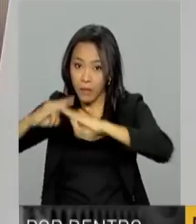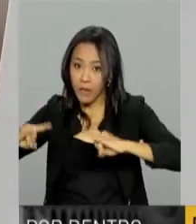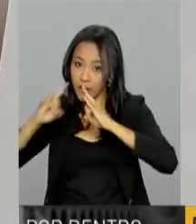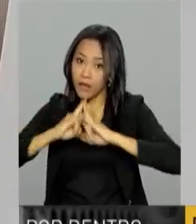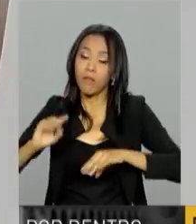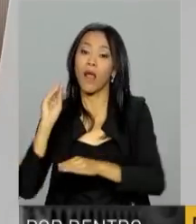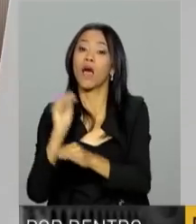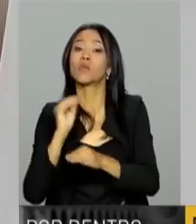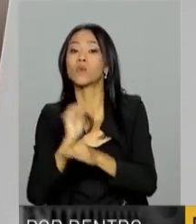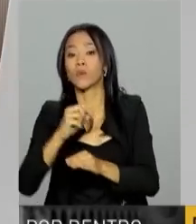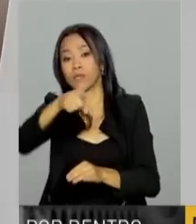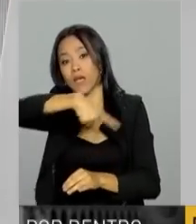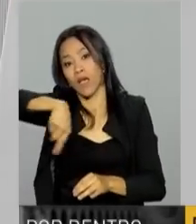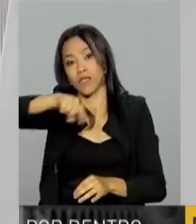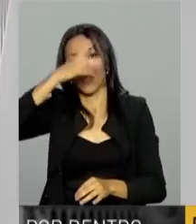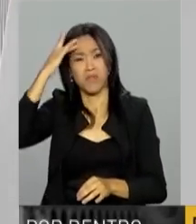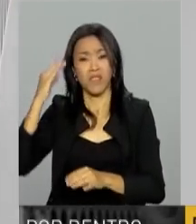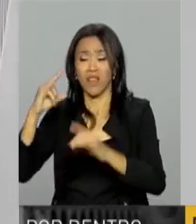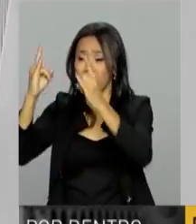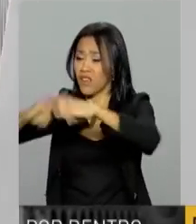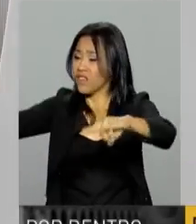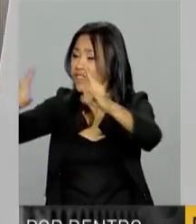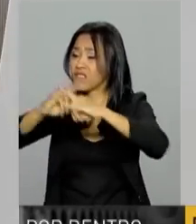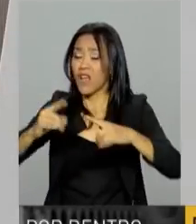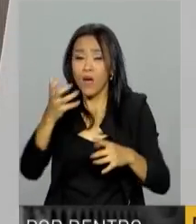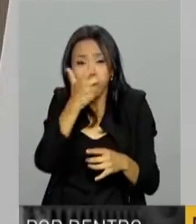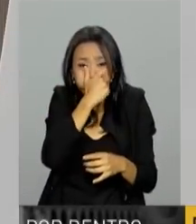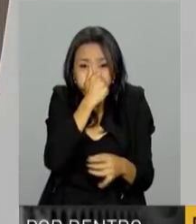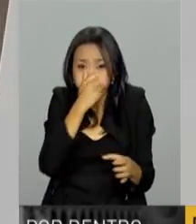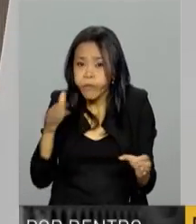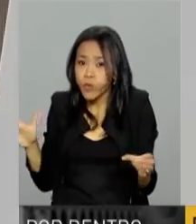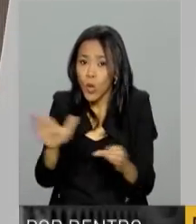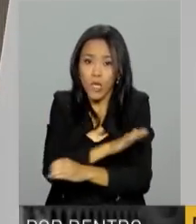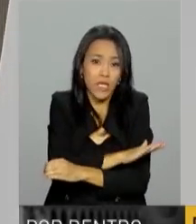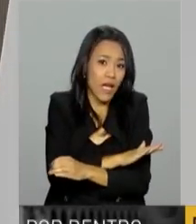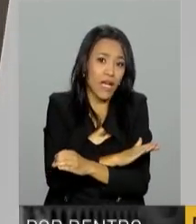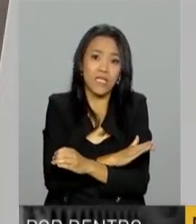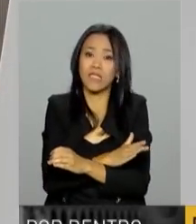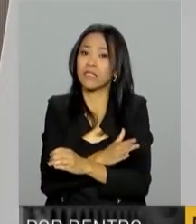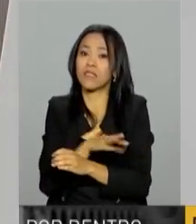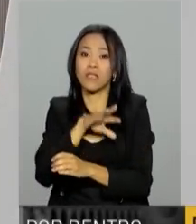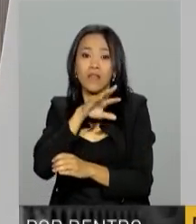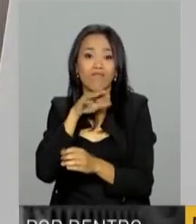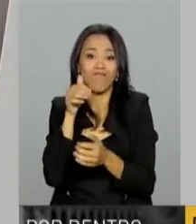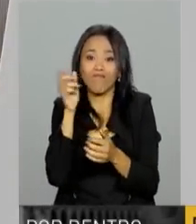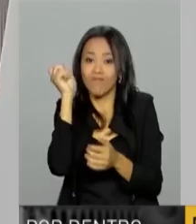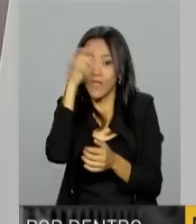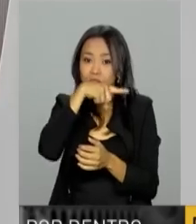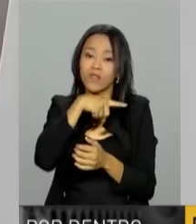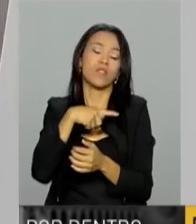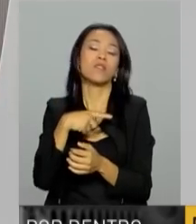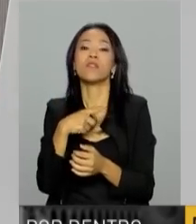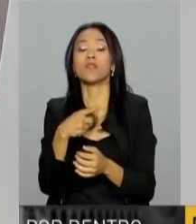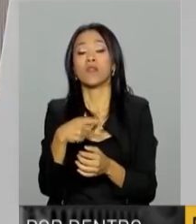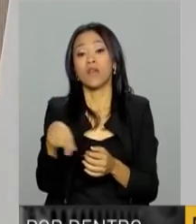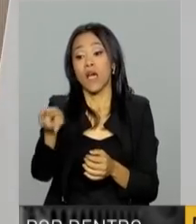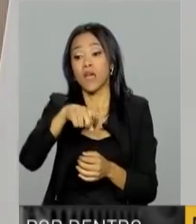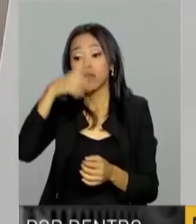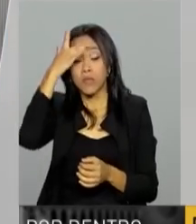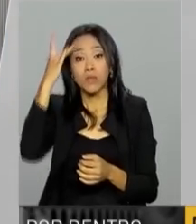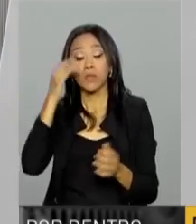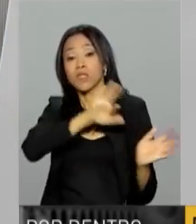o que vemos é que essas estruturas já estão superlotadas que as condições são as mais precárias possíveis muitos dos imigrantes